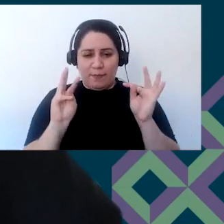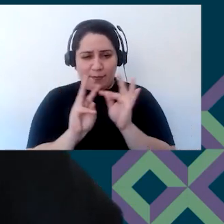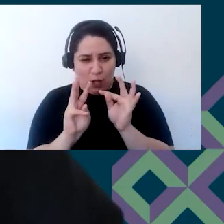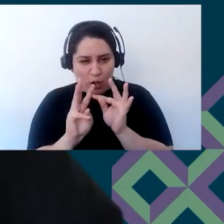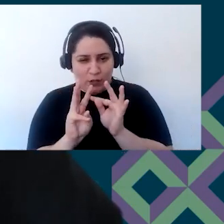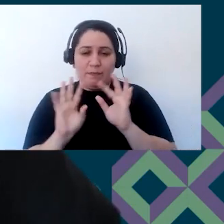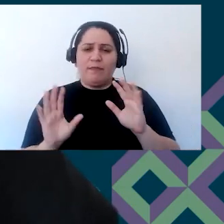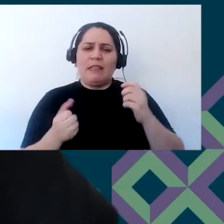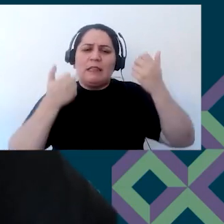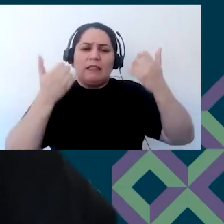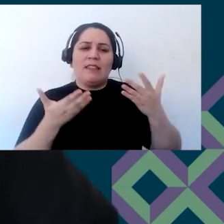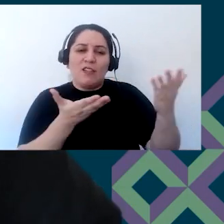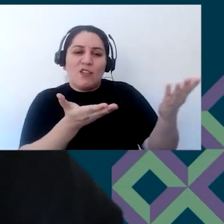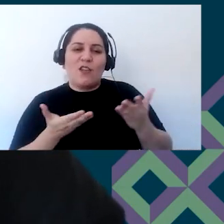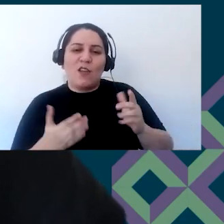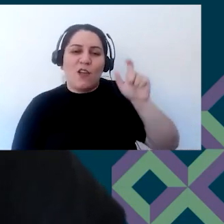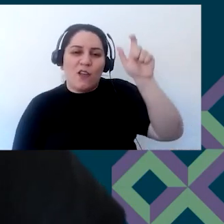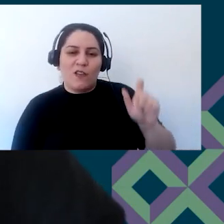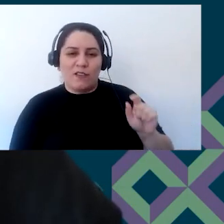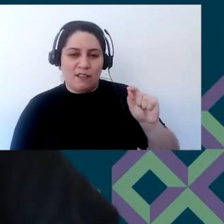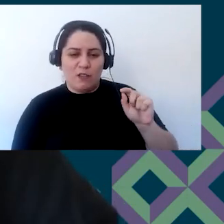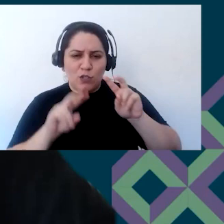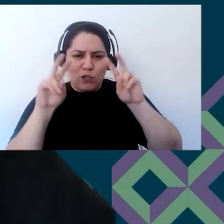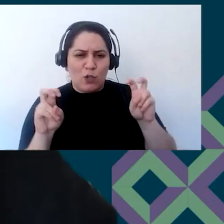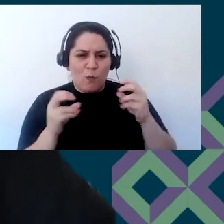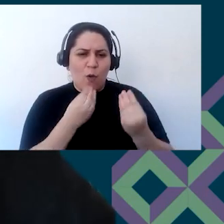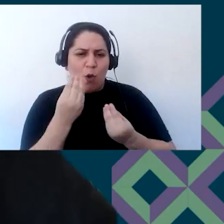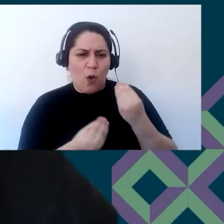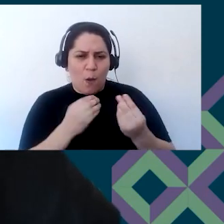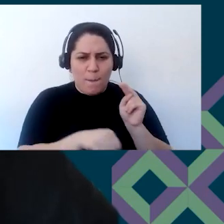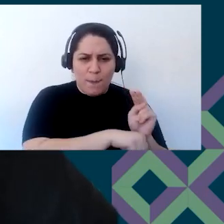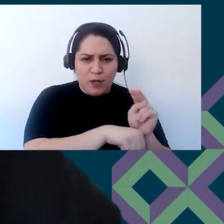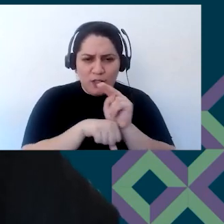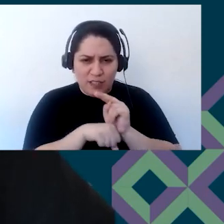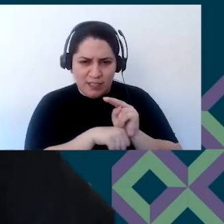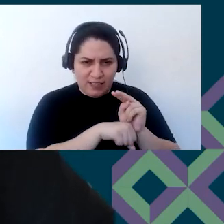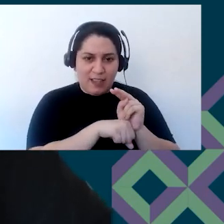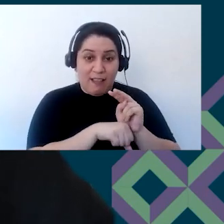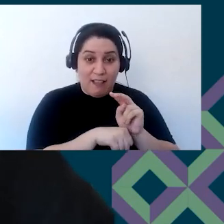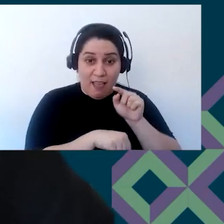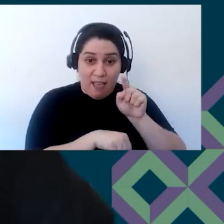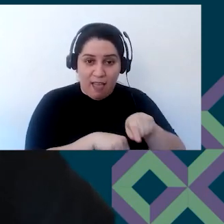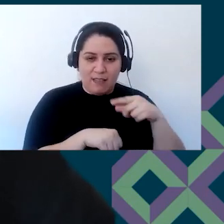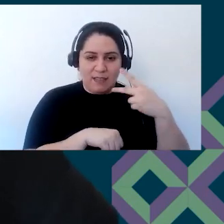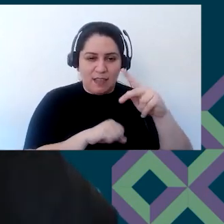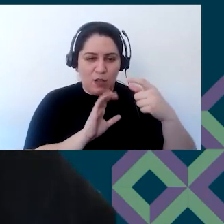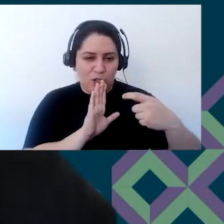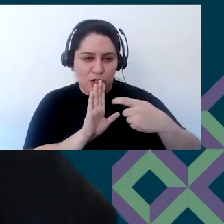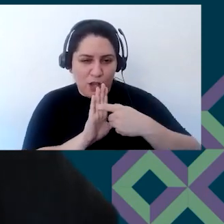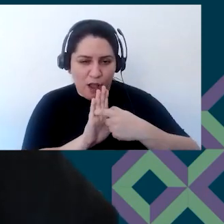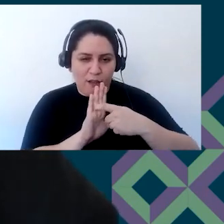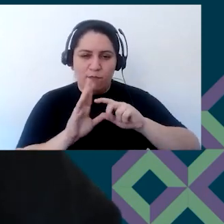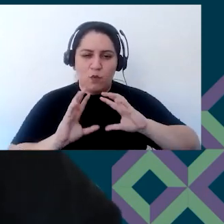gente sobre Building Security in protegendo seus produtos de software e recursos do design